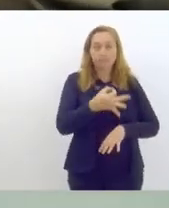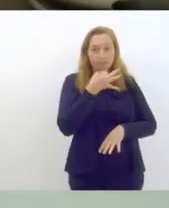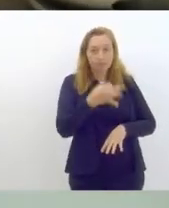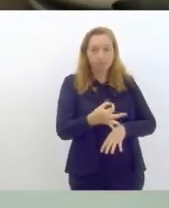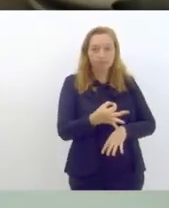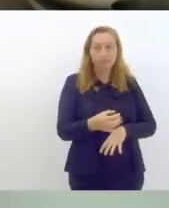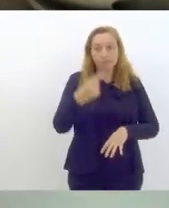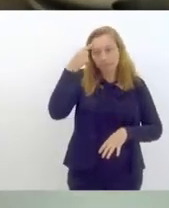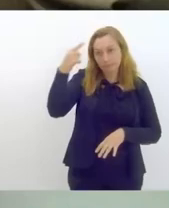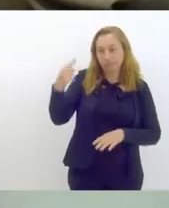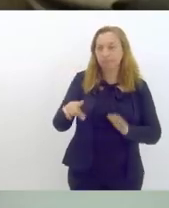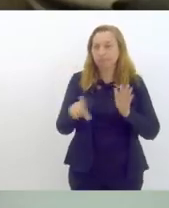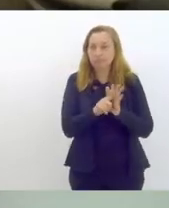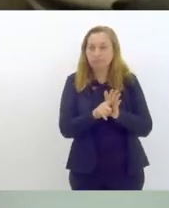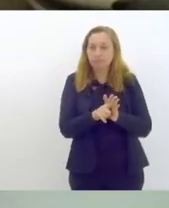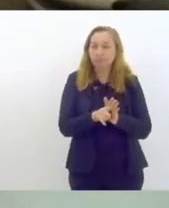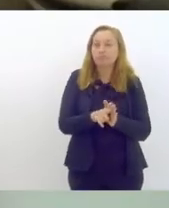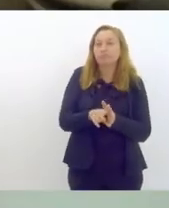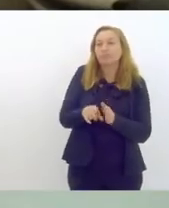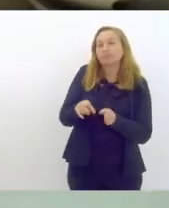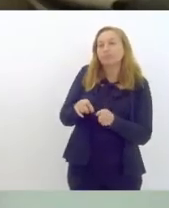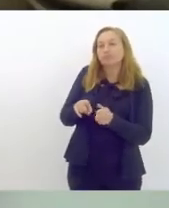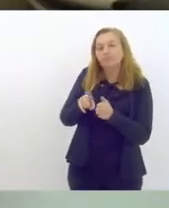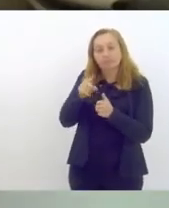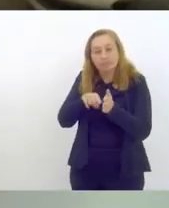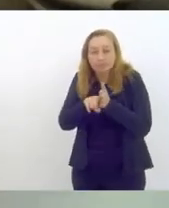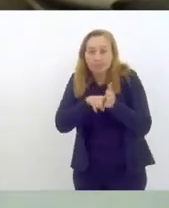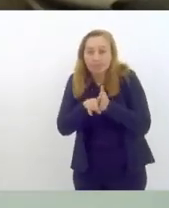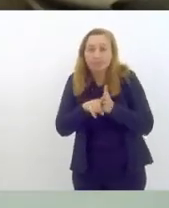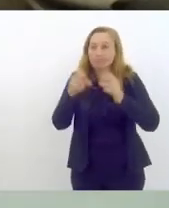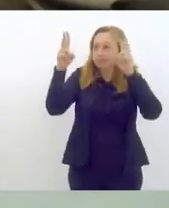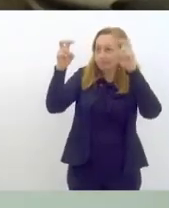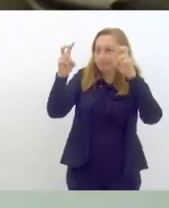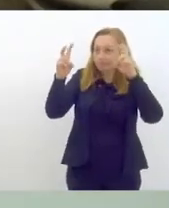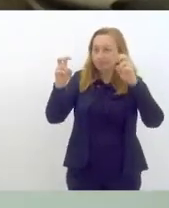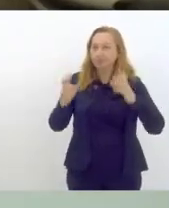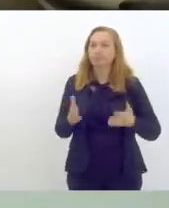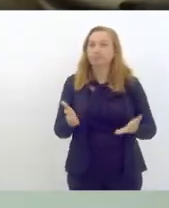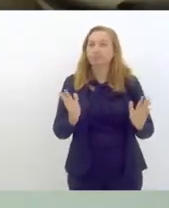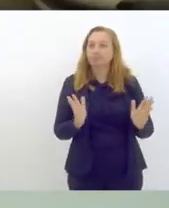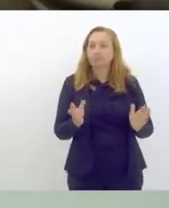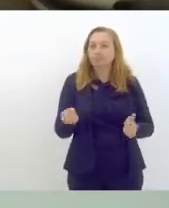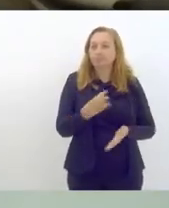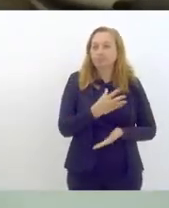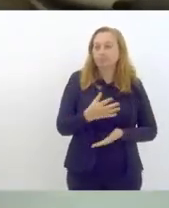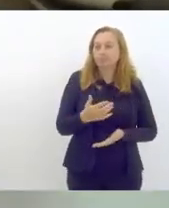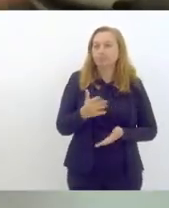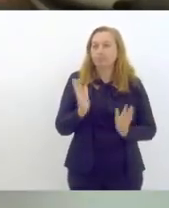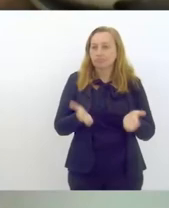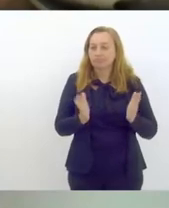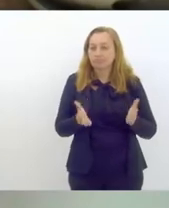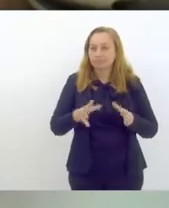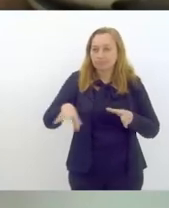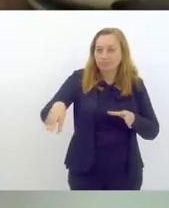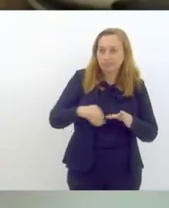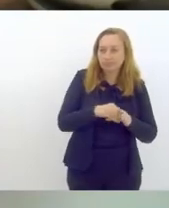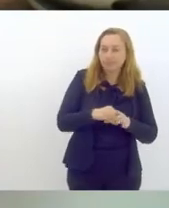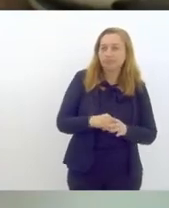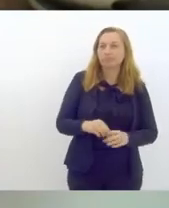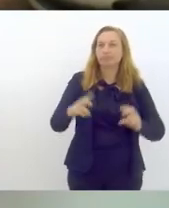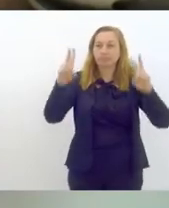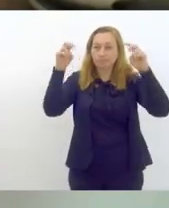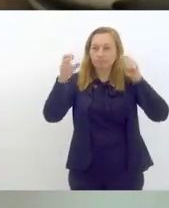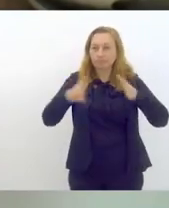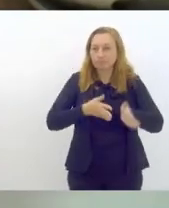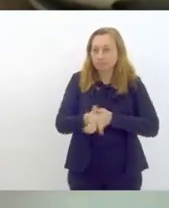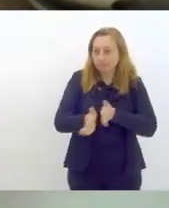de consultar as ideias por temas. Recentemente, agora, a gente ainda não divulgou, mas inseriu o tema